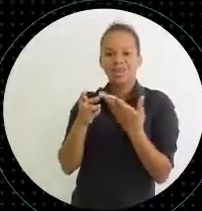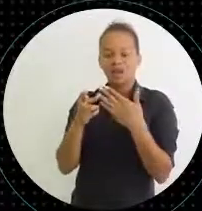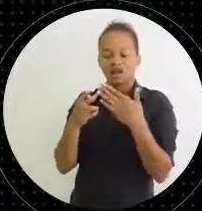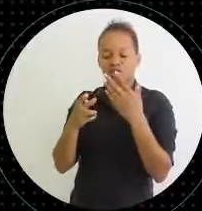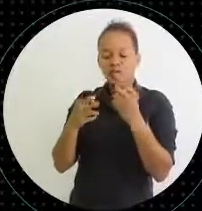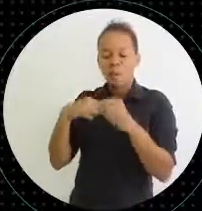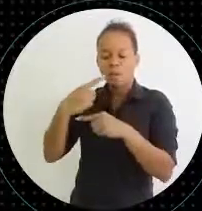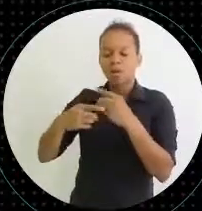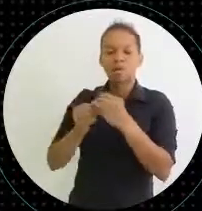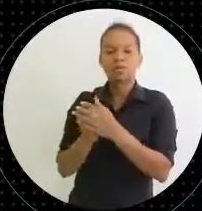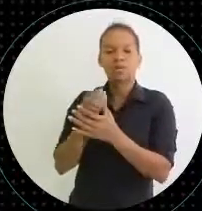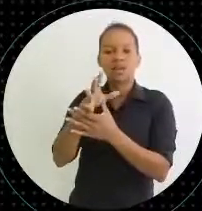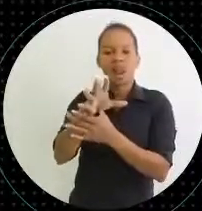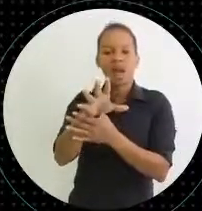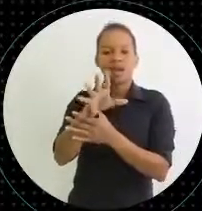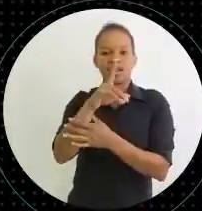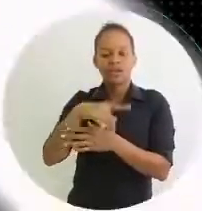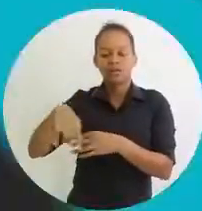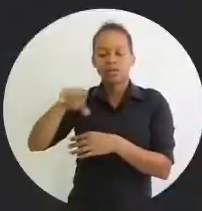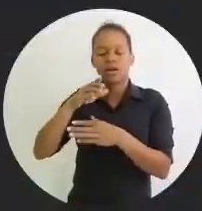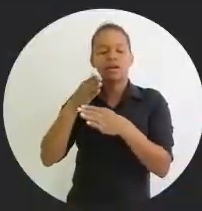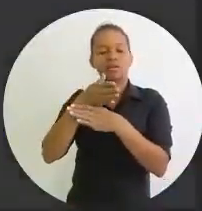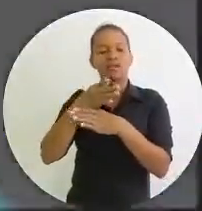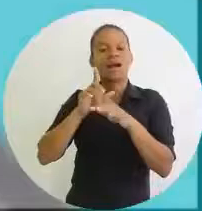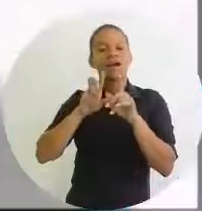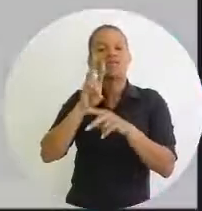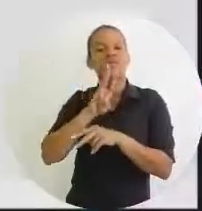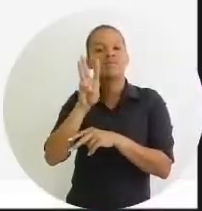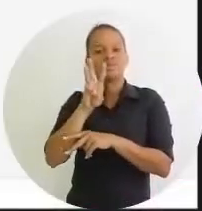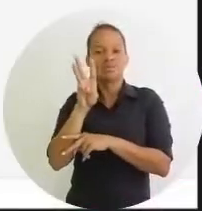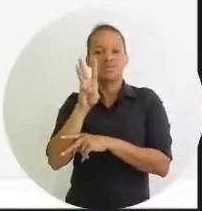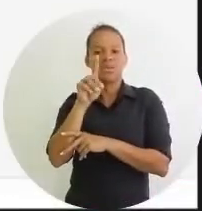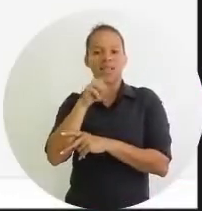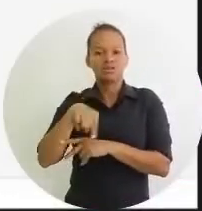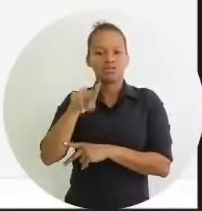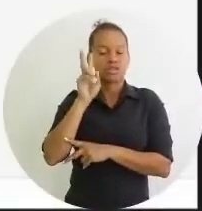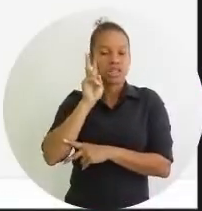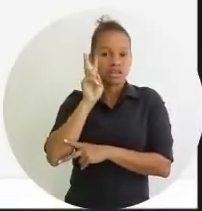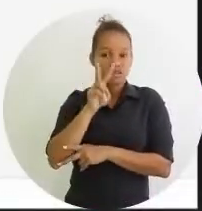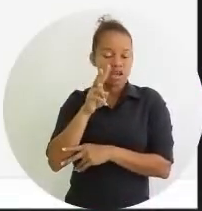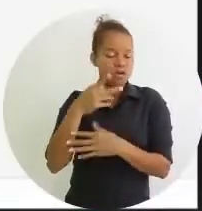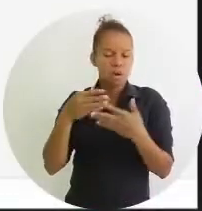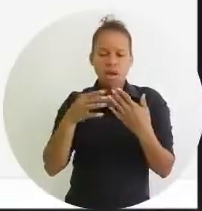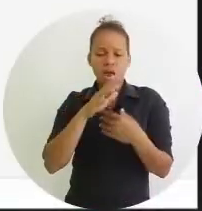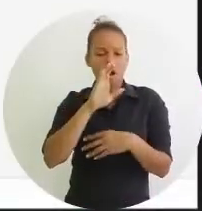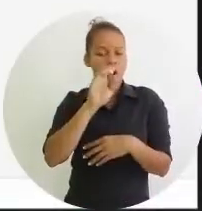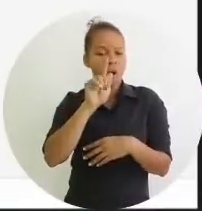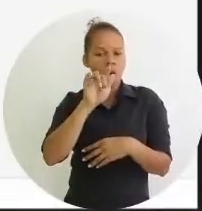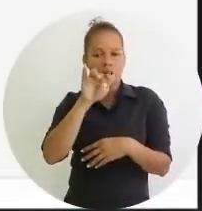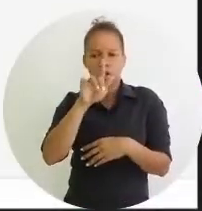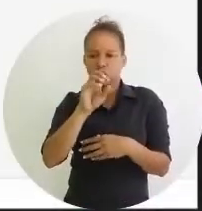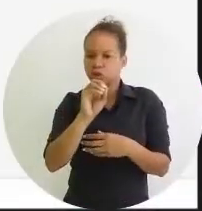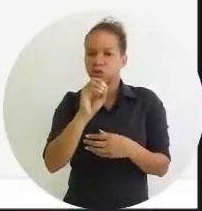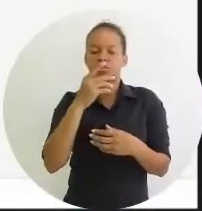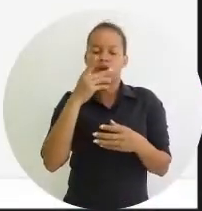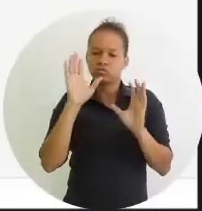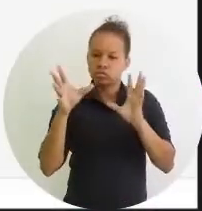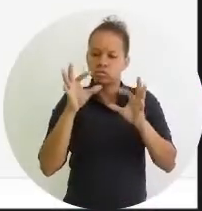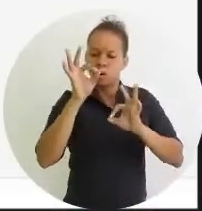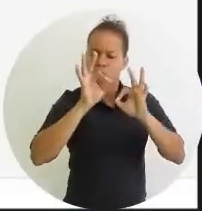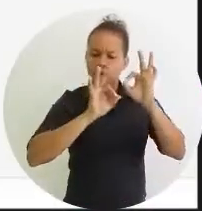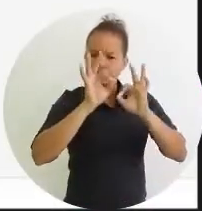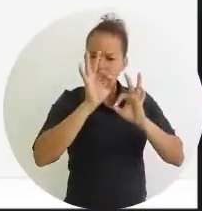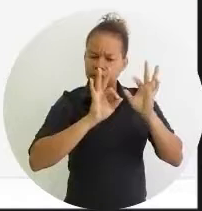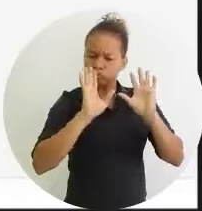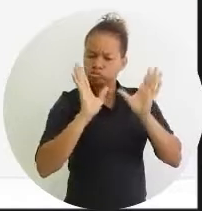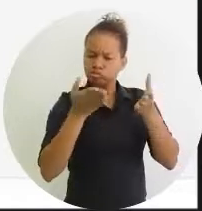próximo slide, resultado no navegador. Então você vê que aquele código vai exibir tudo formatado,